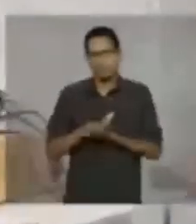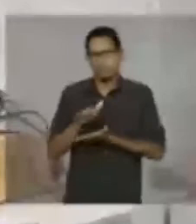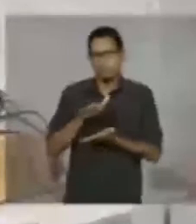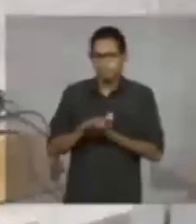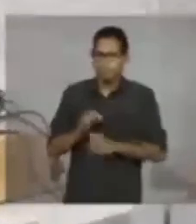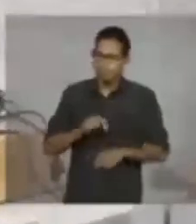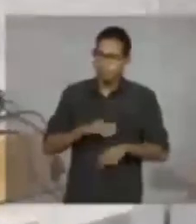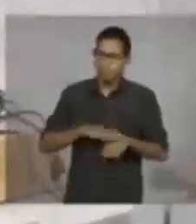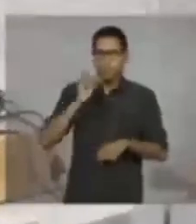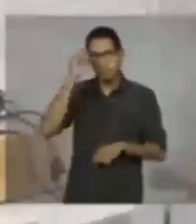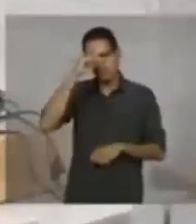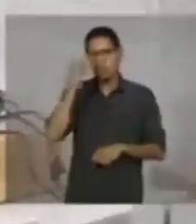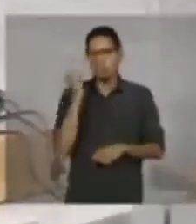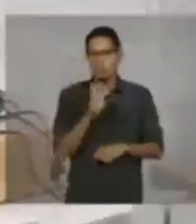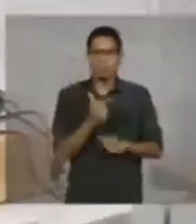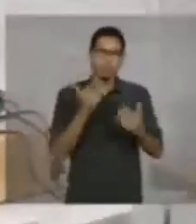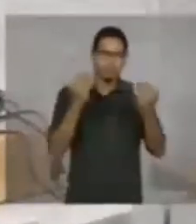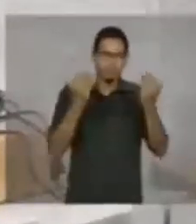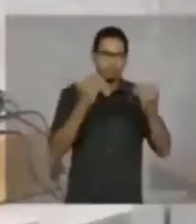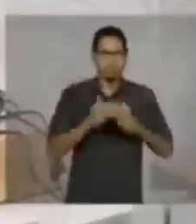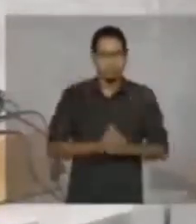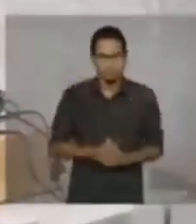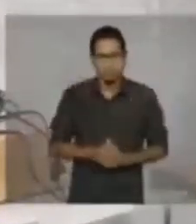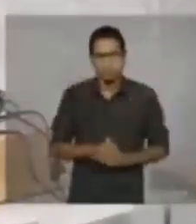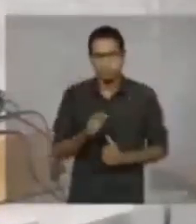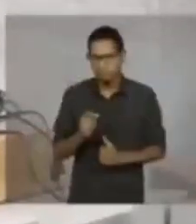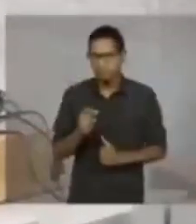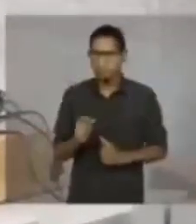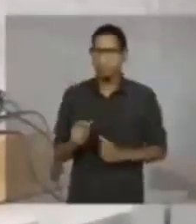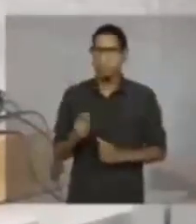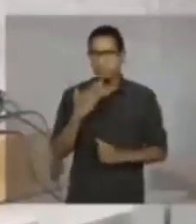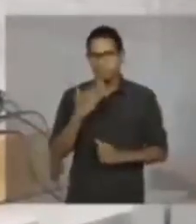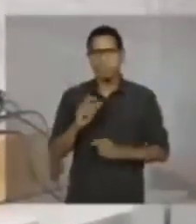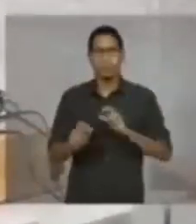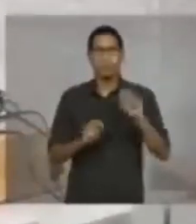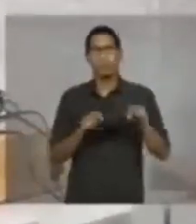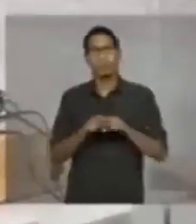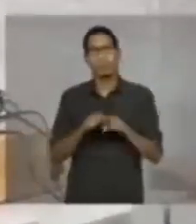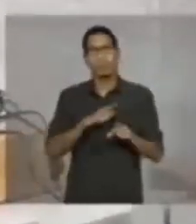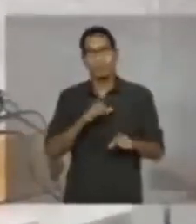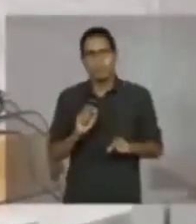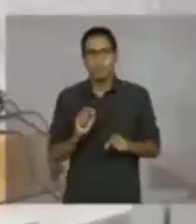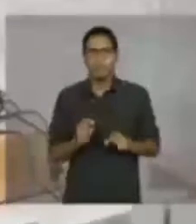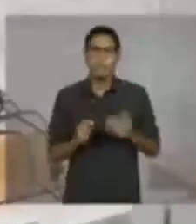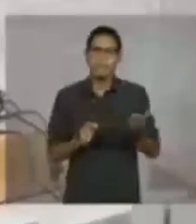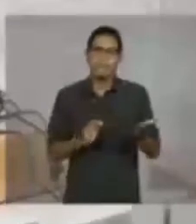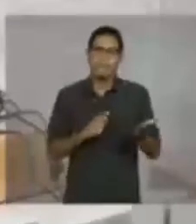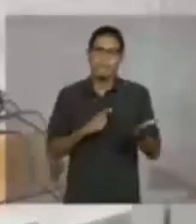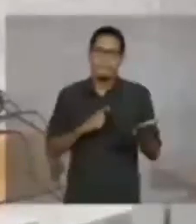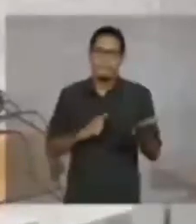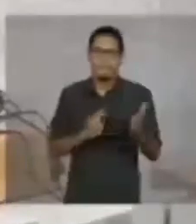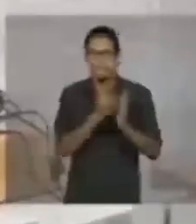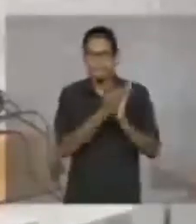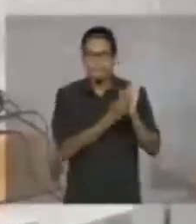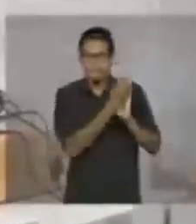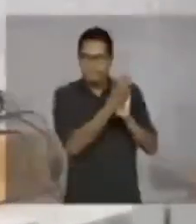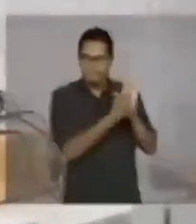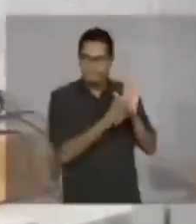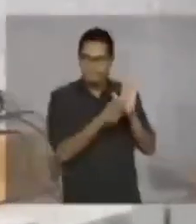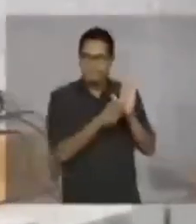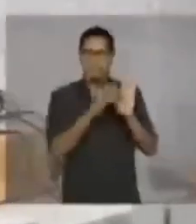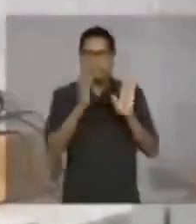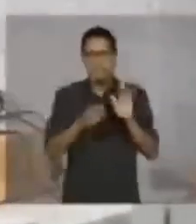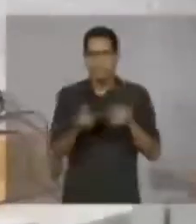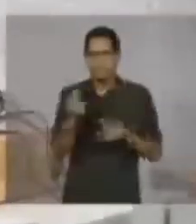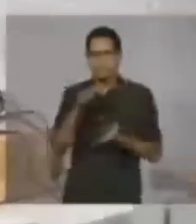difícil do que parece. Para ser totalmente viável, é indispensável que ela seja feita na execução orçamentária, porque, bom, depois que você